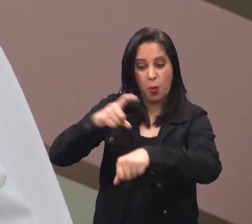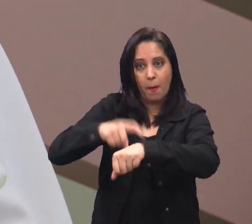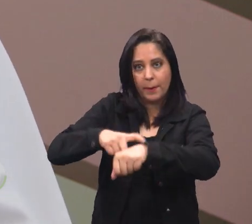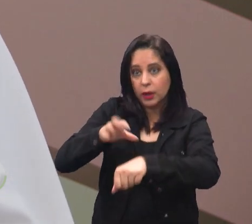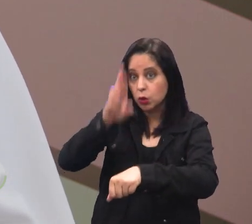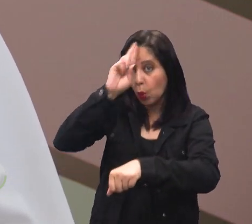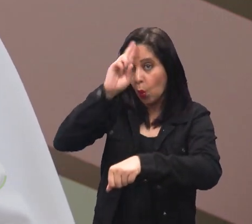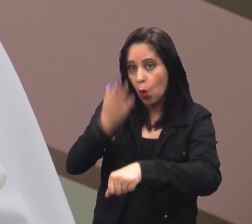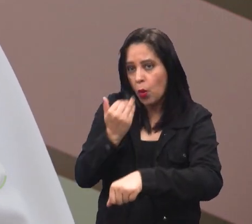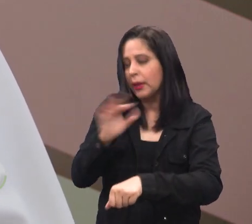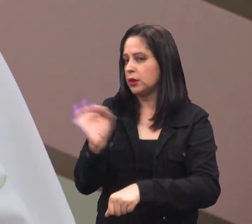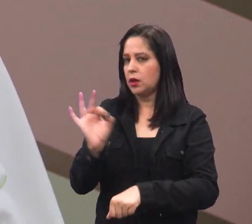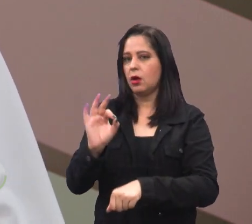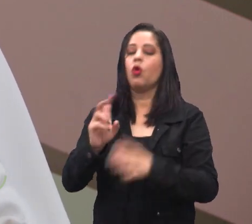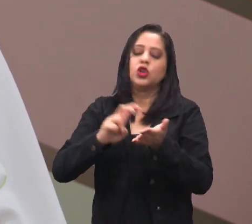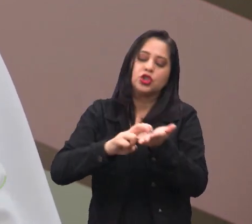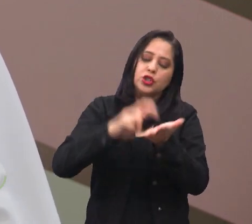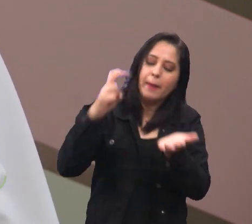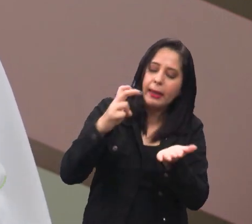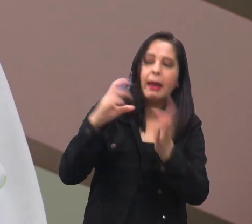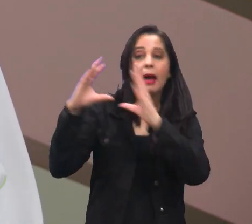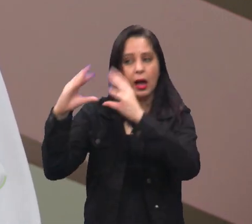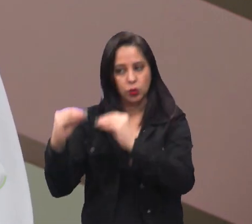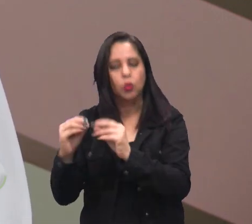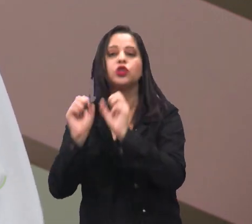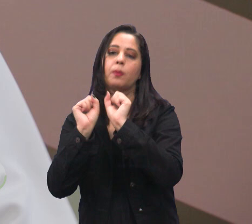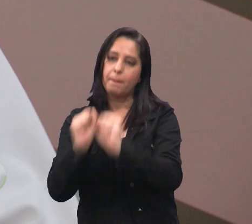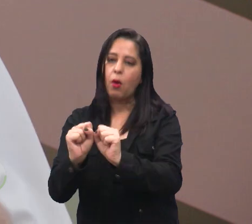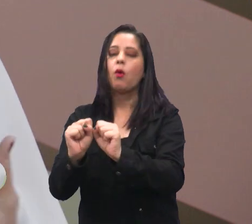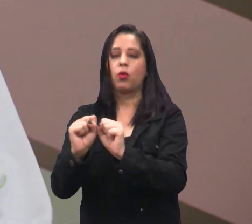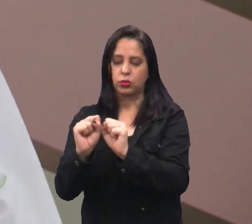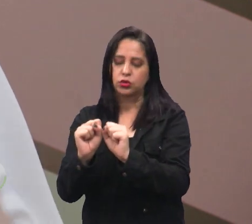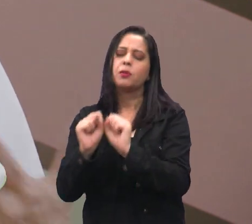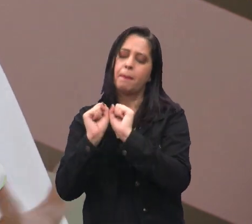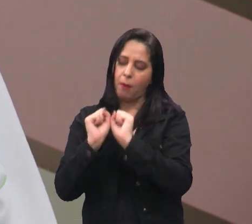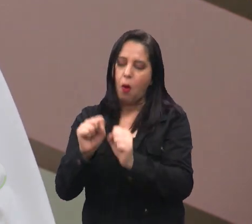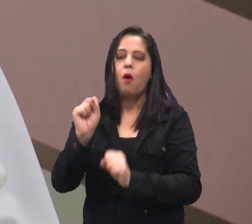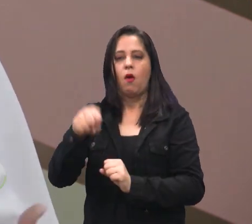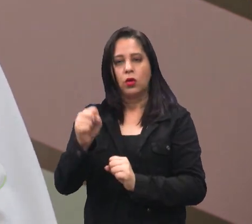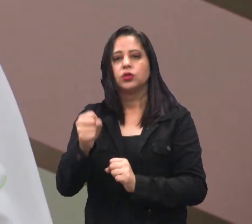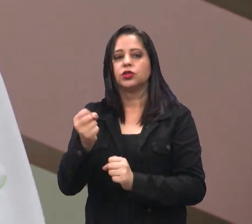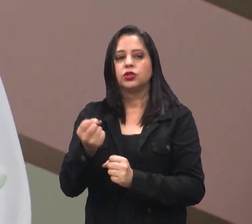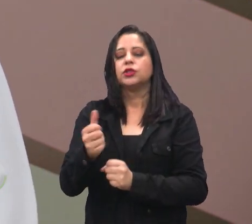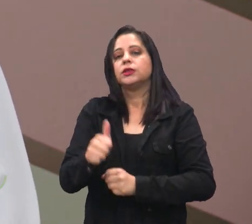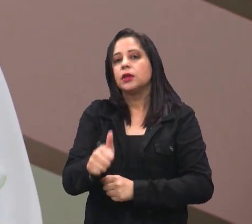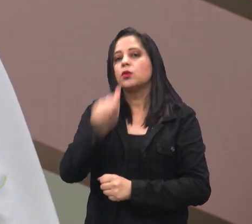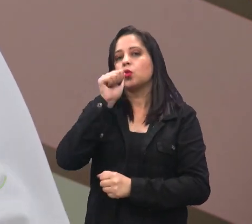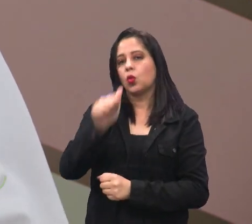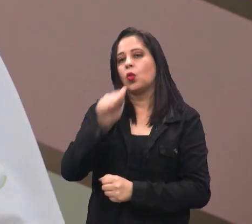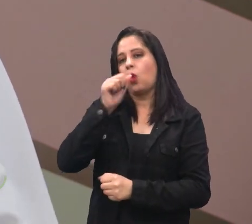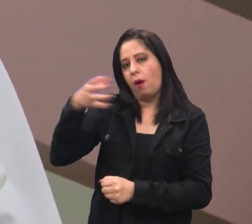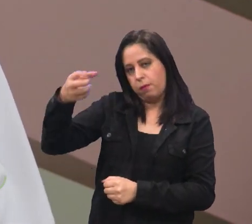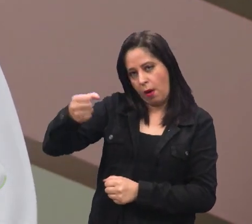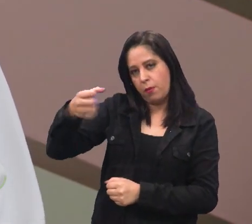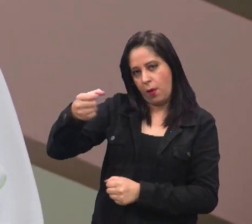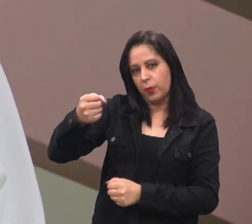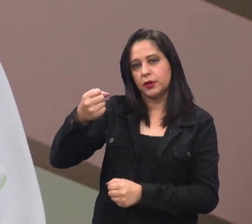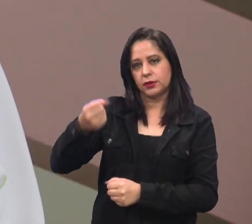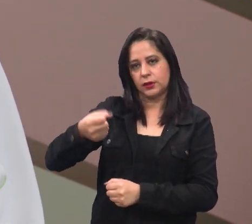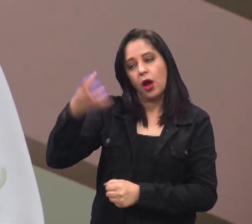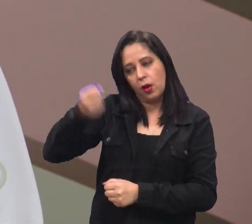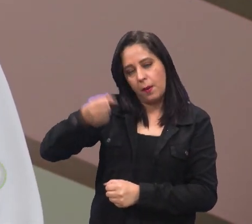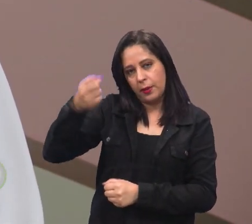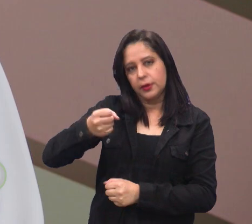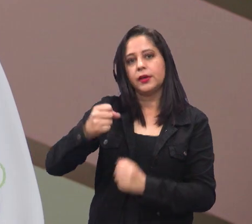faz isso de manhã ou à noite, porque o almoço realmente é a alimentação do brasileiro que realmente tem um maior aporte